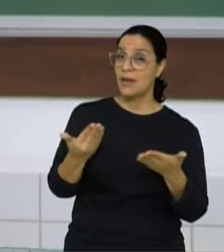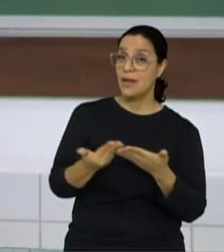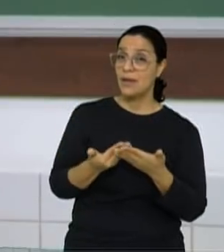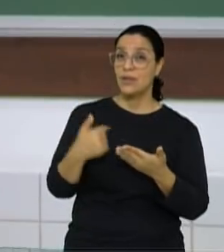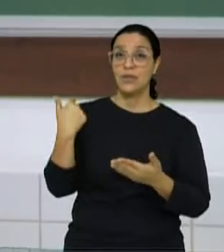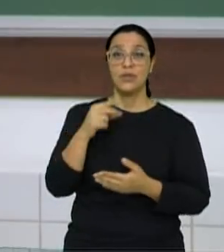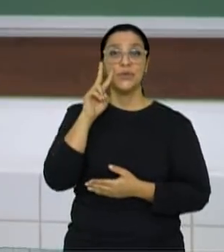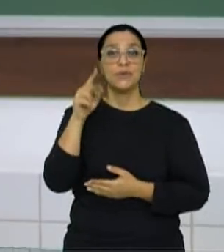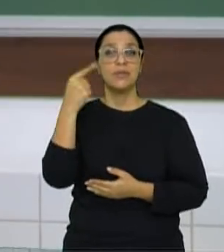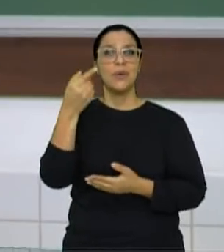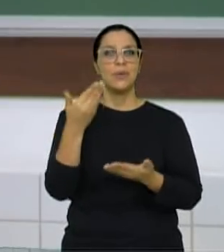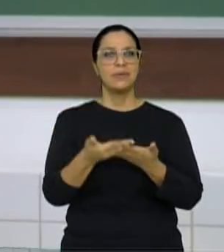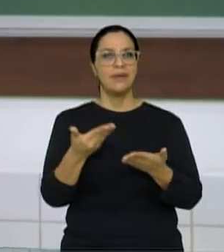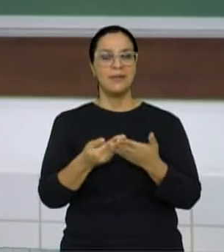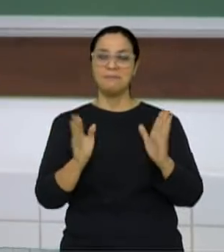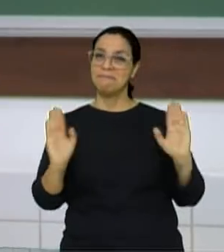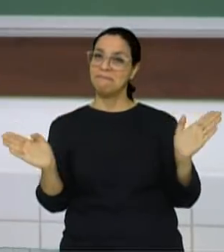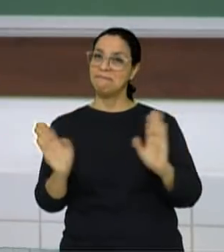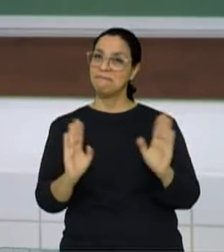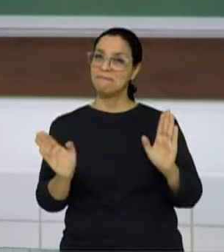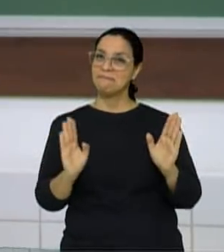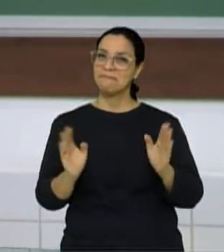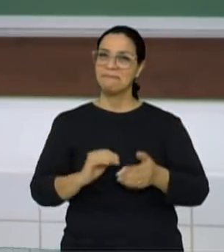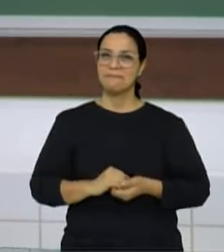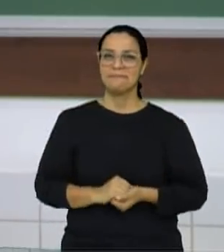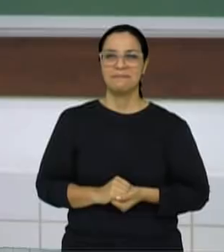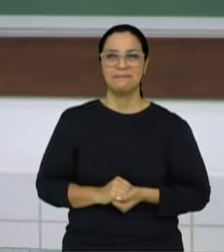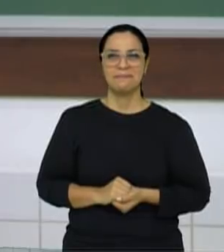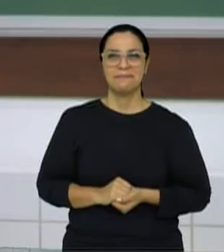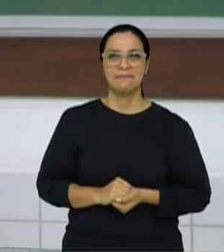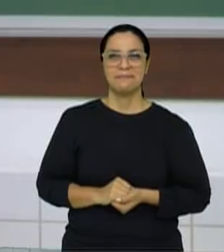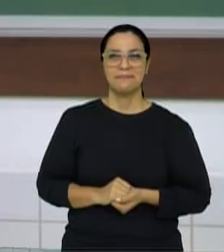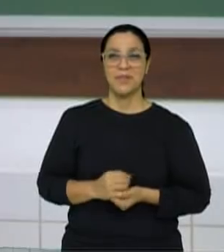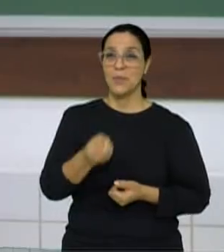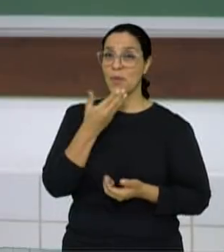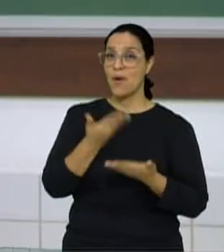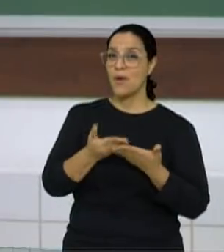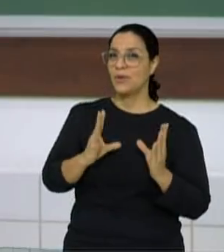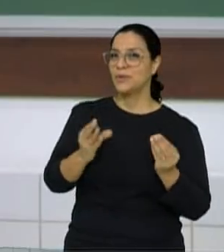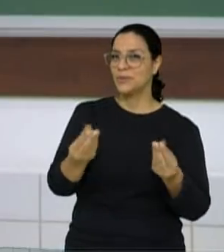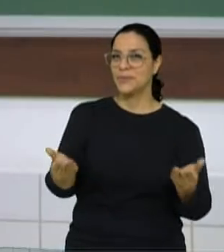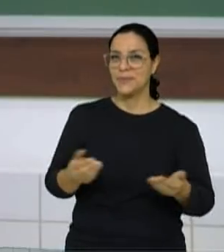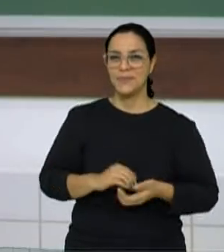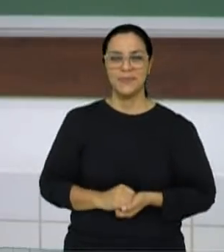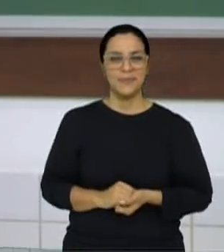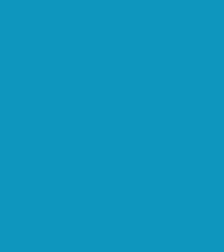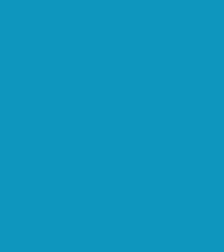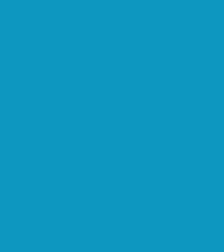e a gente se vê numa outra aula, beleza? Tchau, tchau e boa aula a todos.